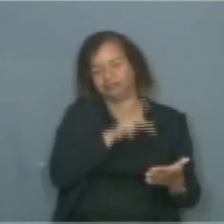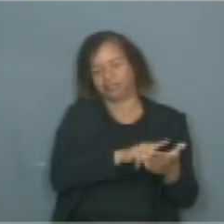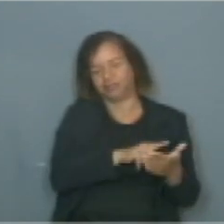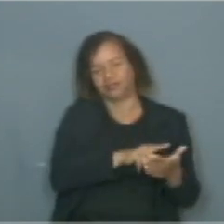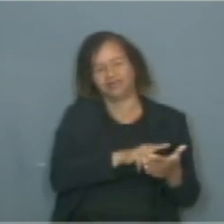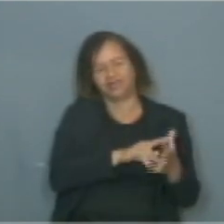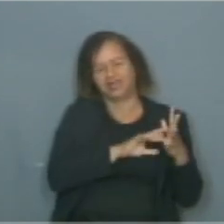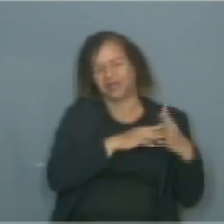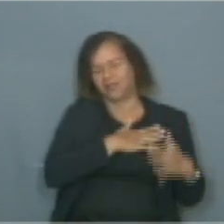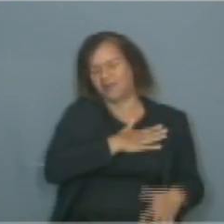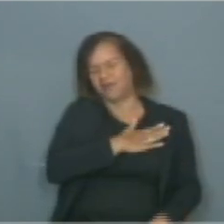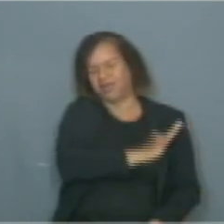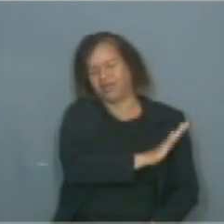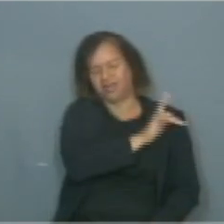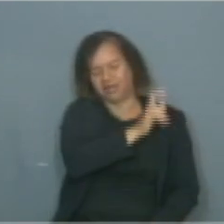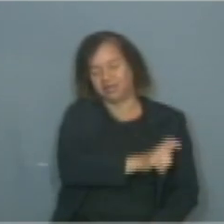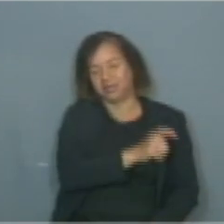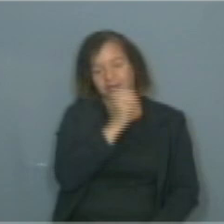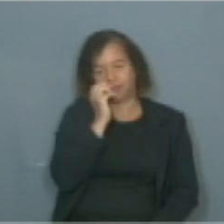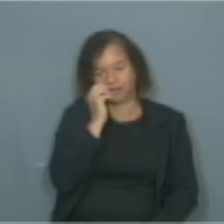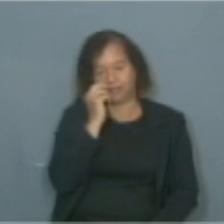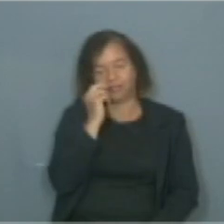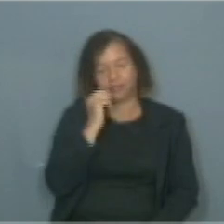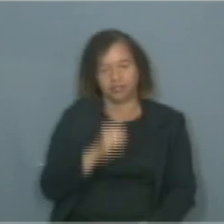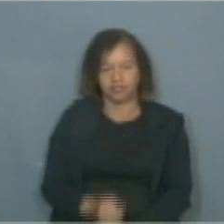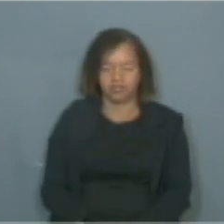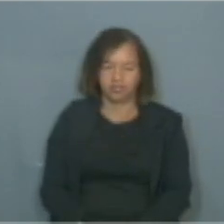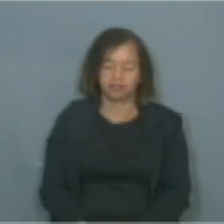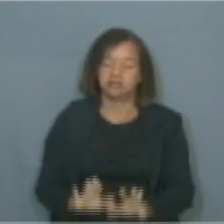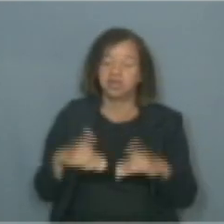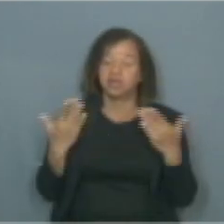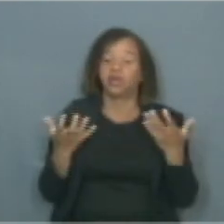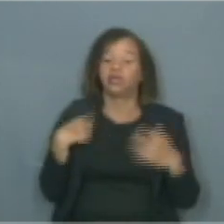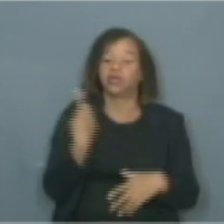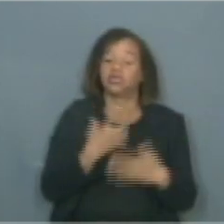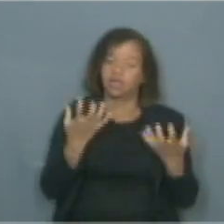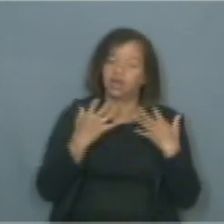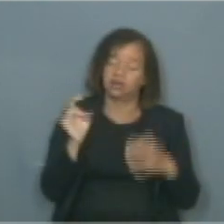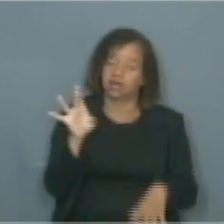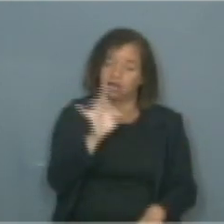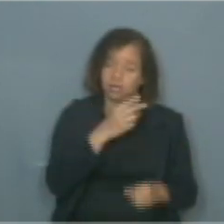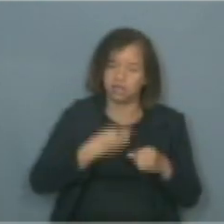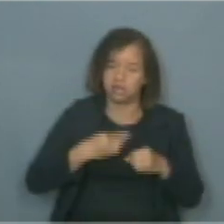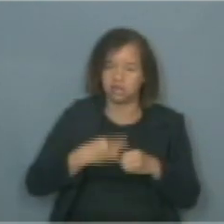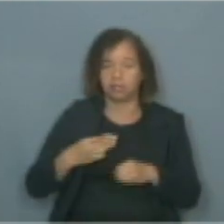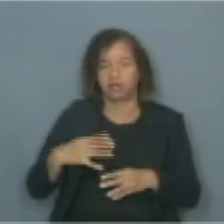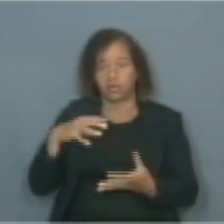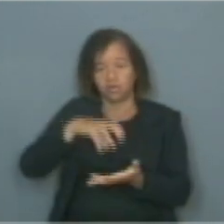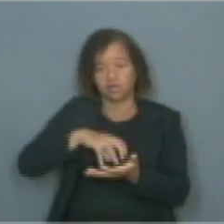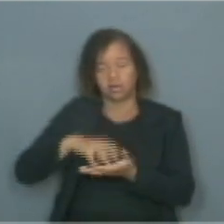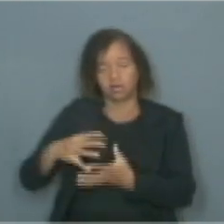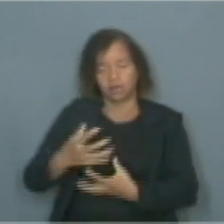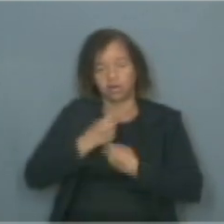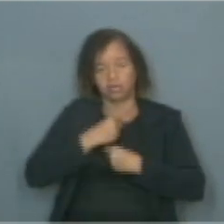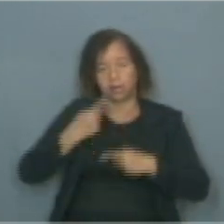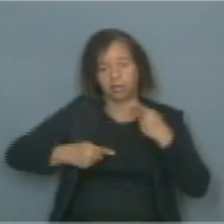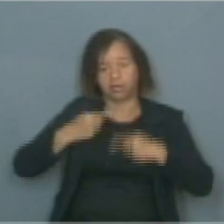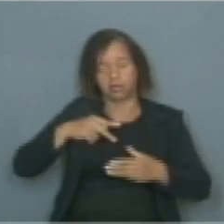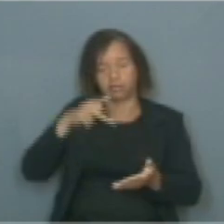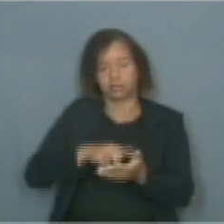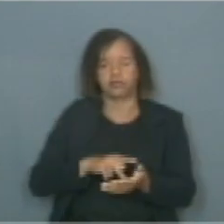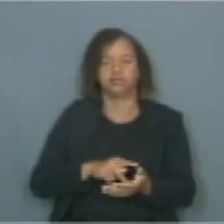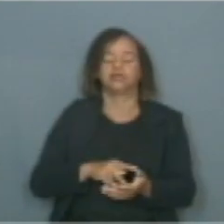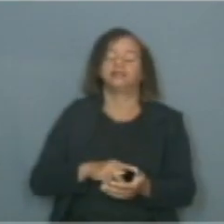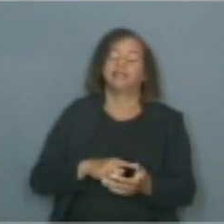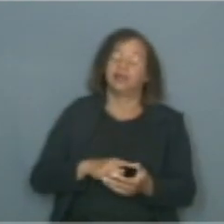está totalmente precarizado. E o que é que nós queremos? Que cada município tenha um centro de acolhimento com políticas efetivas. Para além